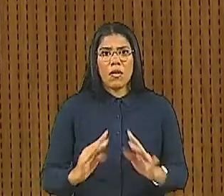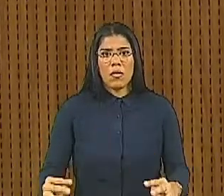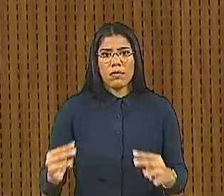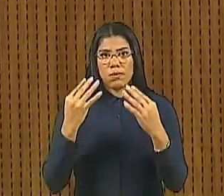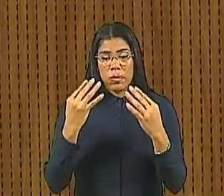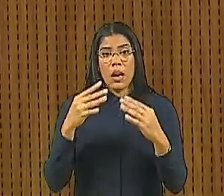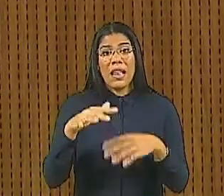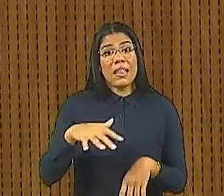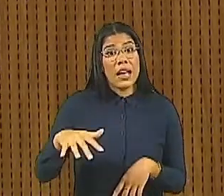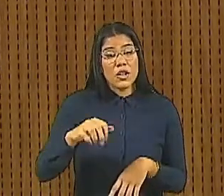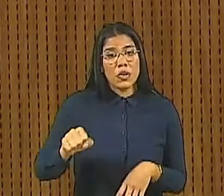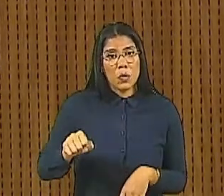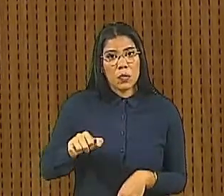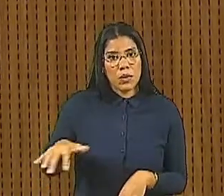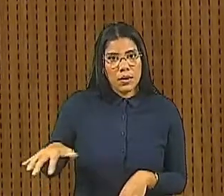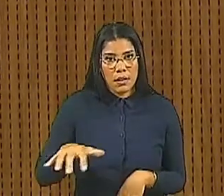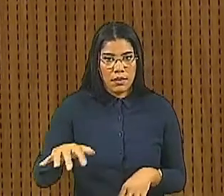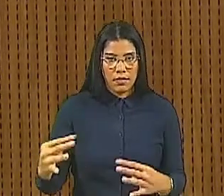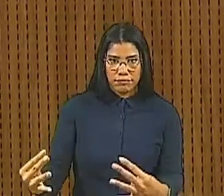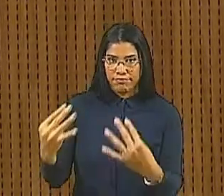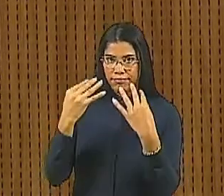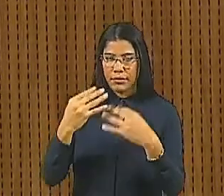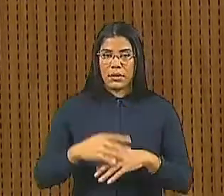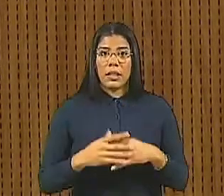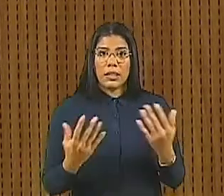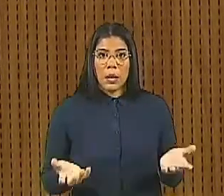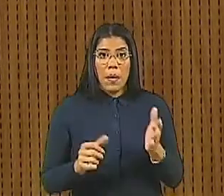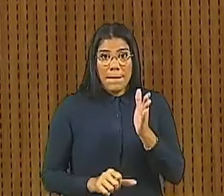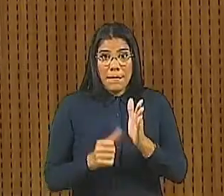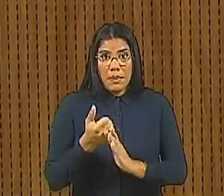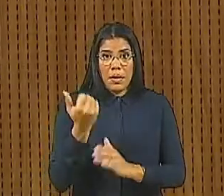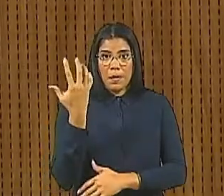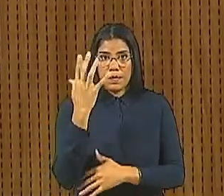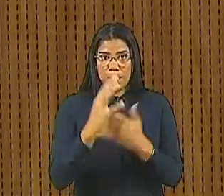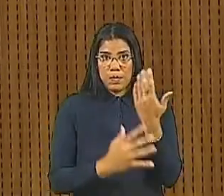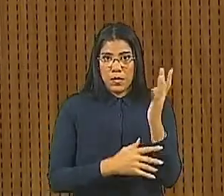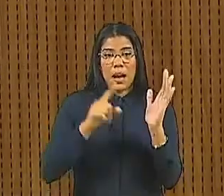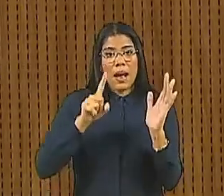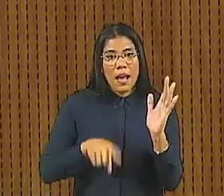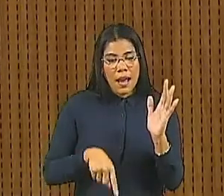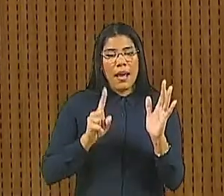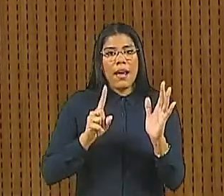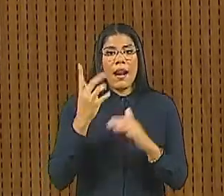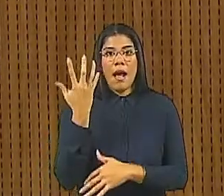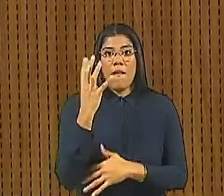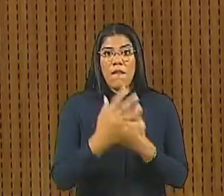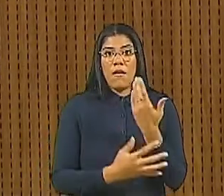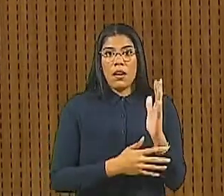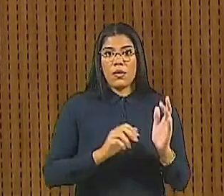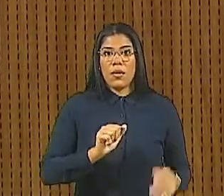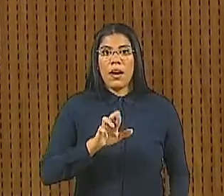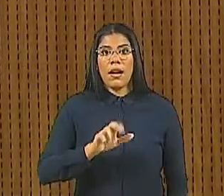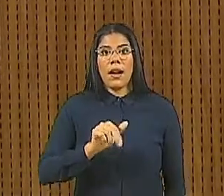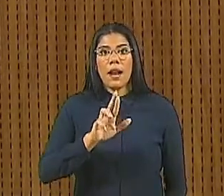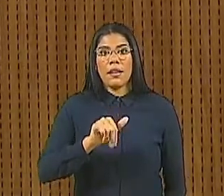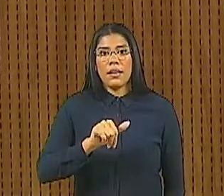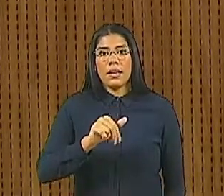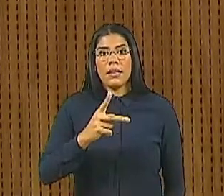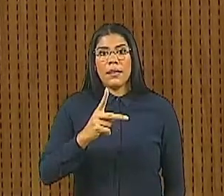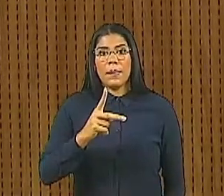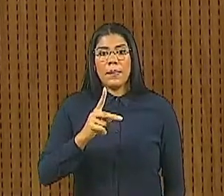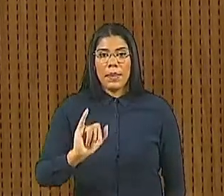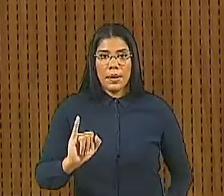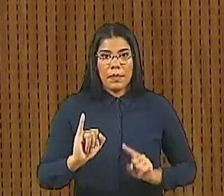região do Cariri, foi a Floresta Nacional do Araripe, transformada em Parque Nacional.